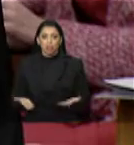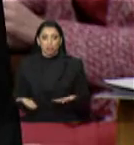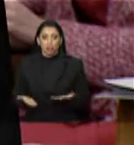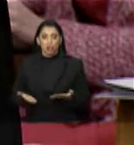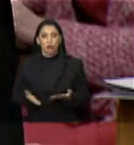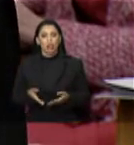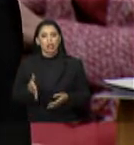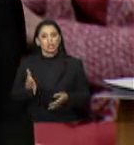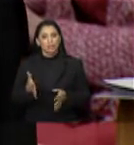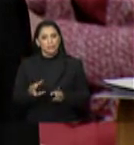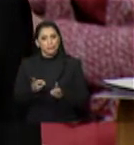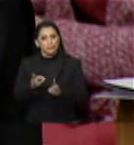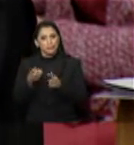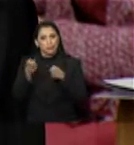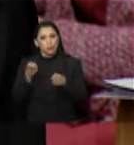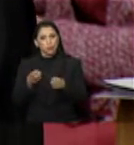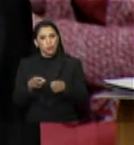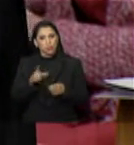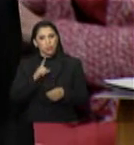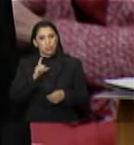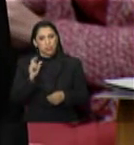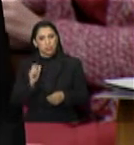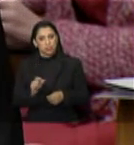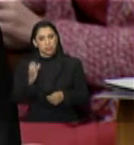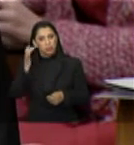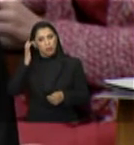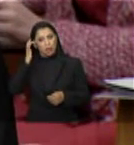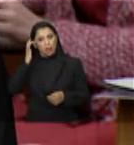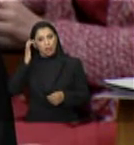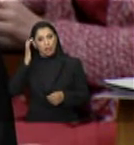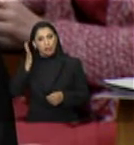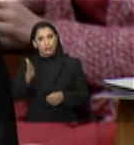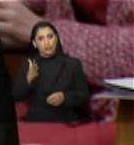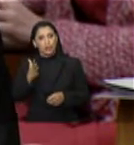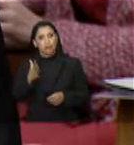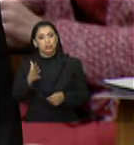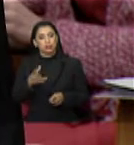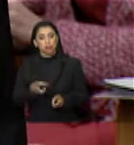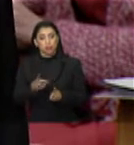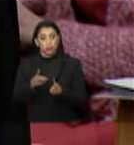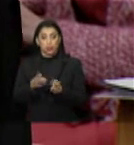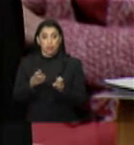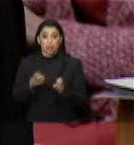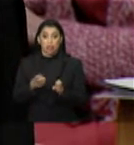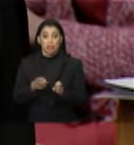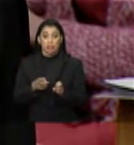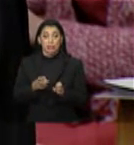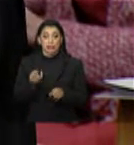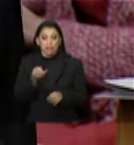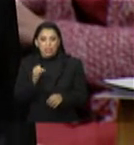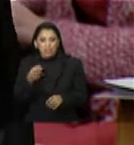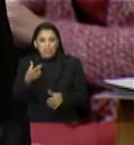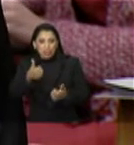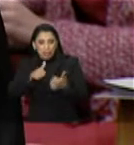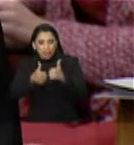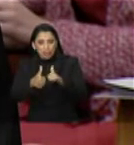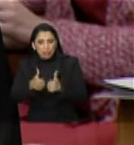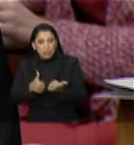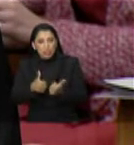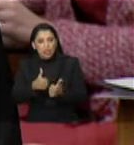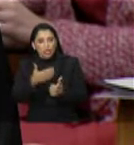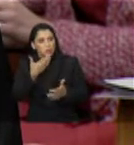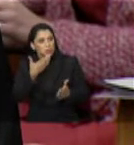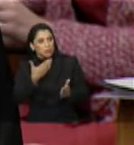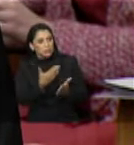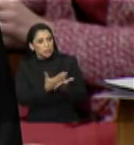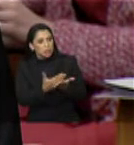constatação é muito fácil de ser revista se nós olharmos em primeiro lugar a petição inicial que